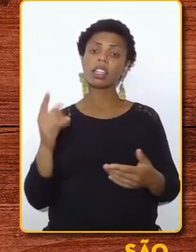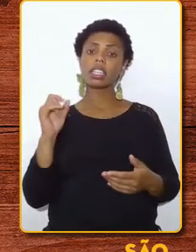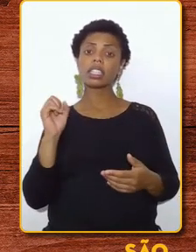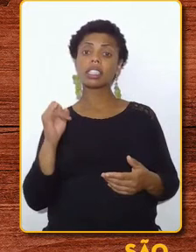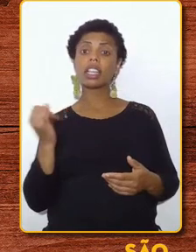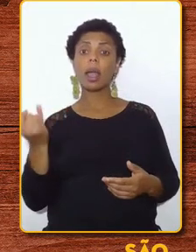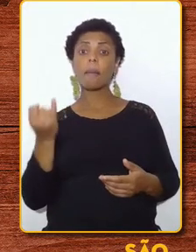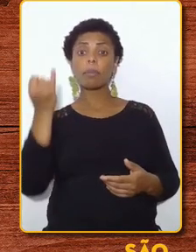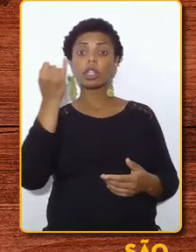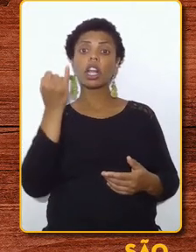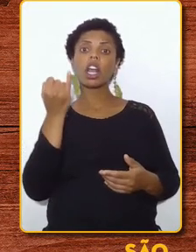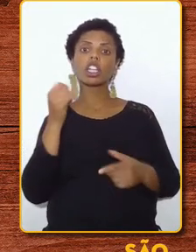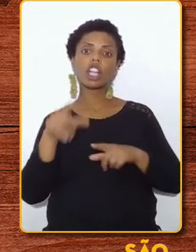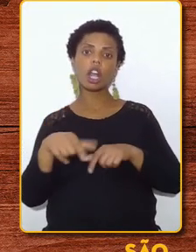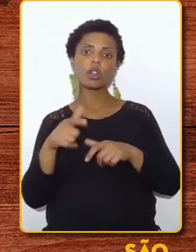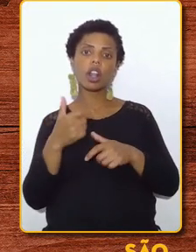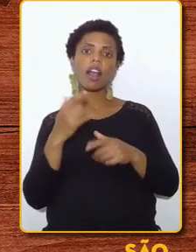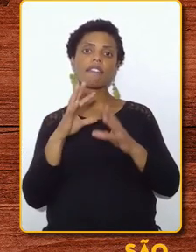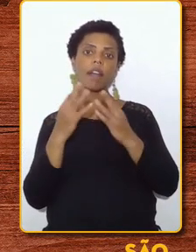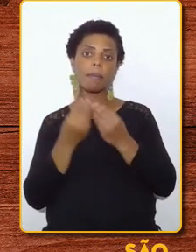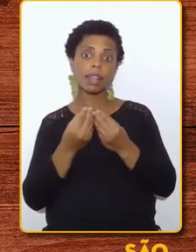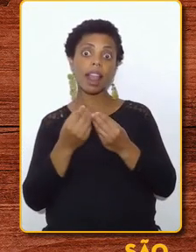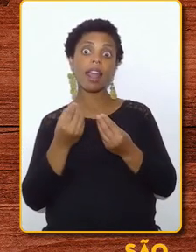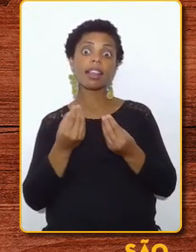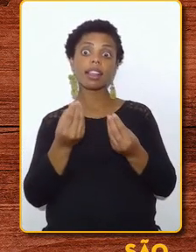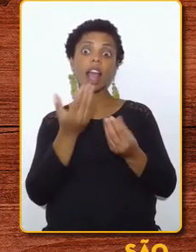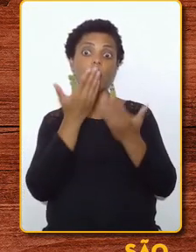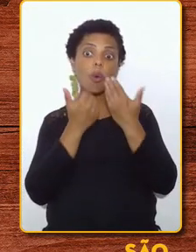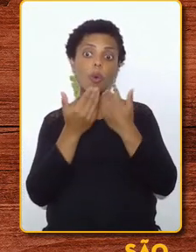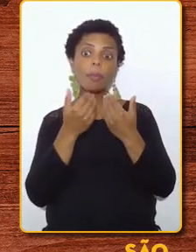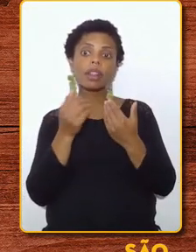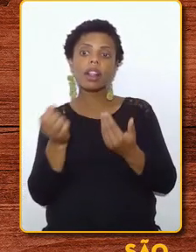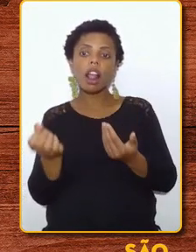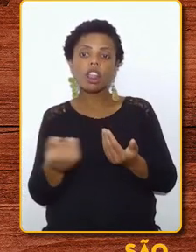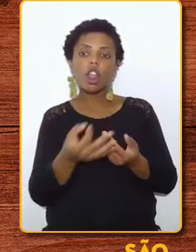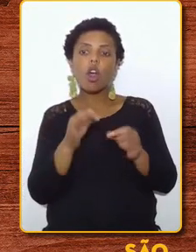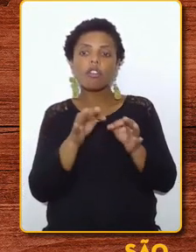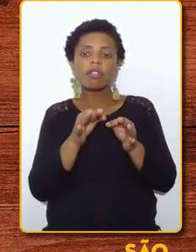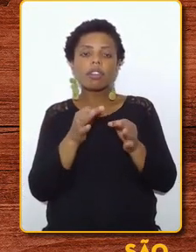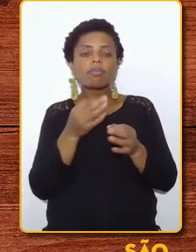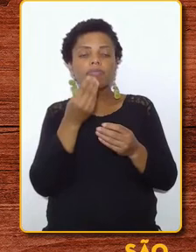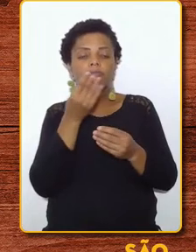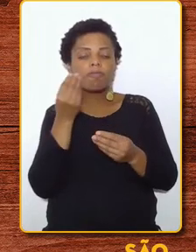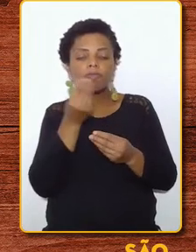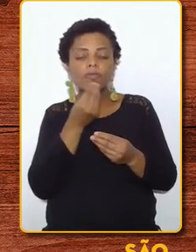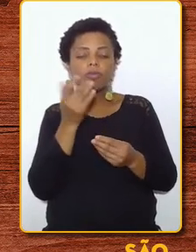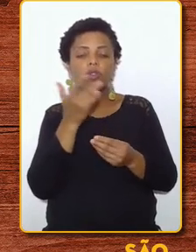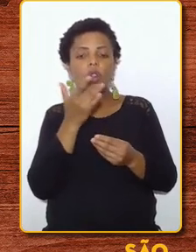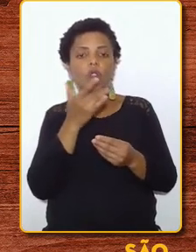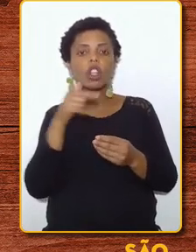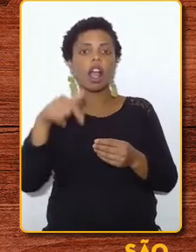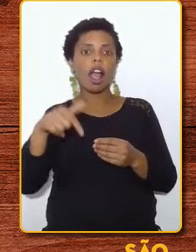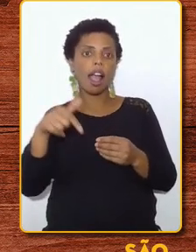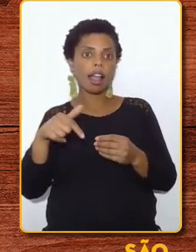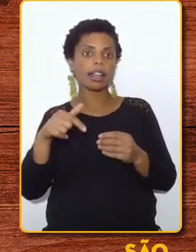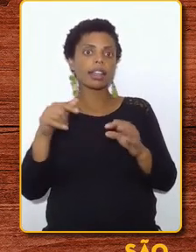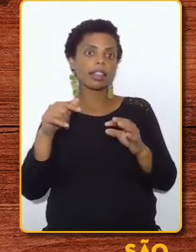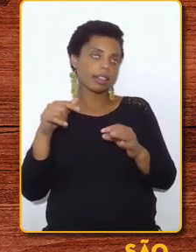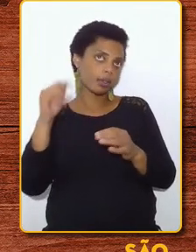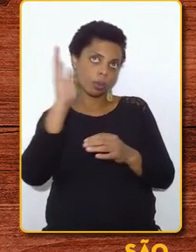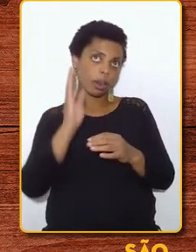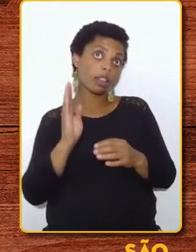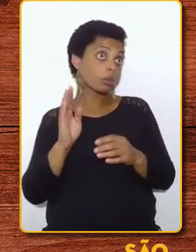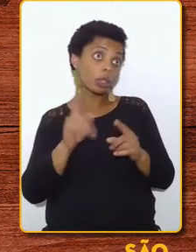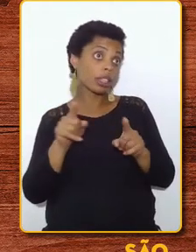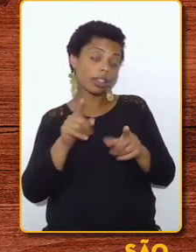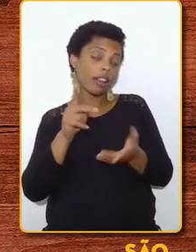desse alimento fresco na mesa das pessoas aqui do Brasil e do mundo, né, no caso.